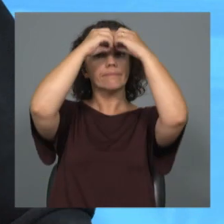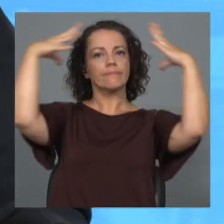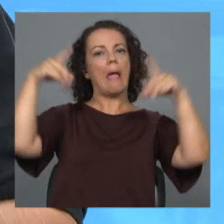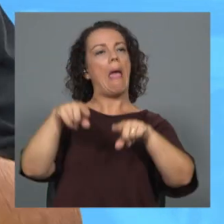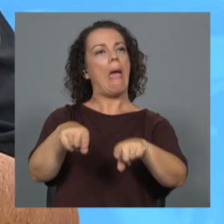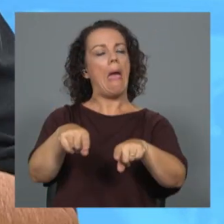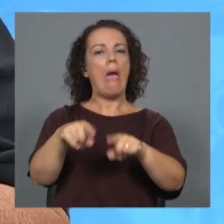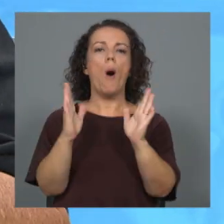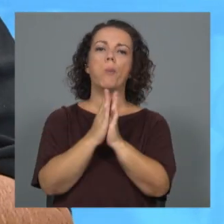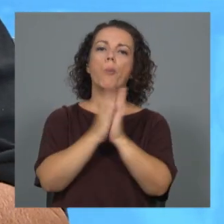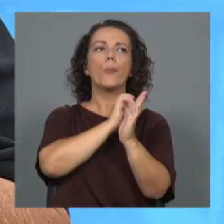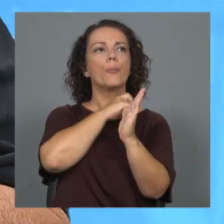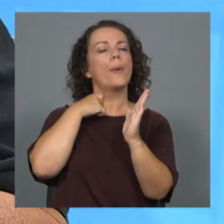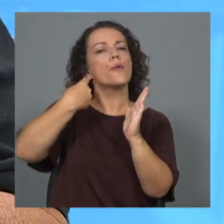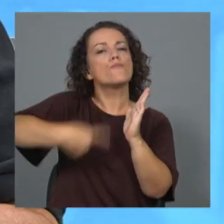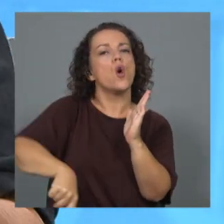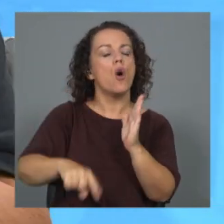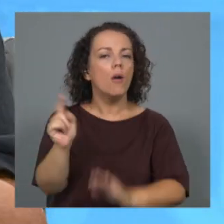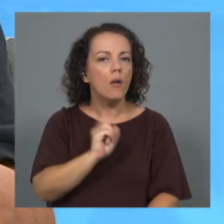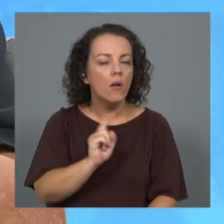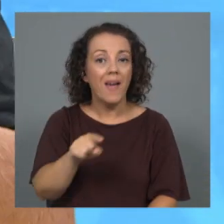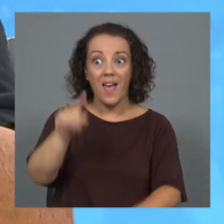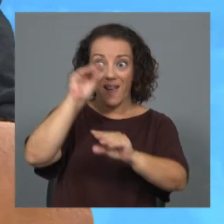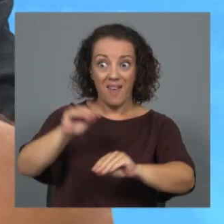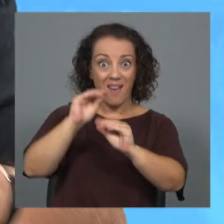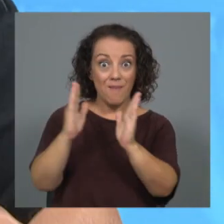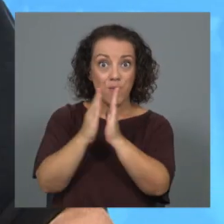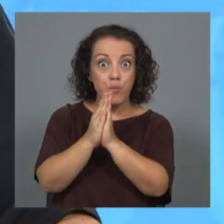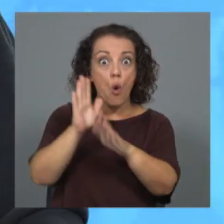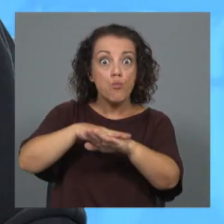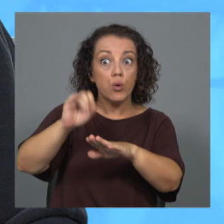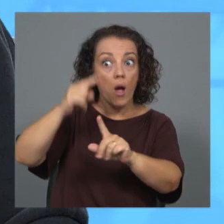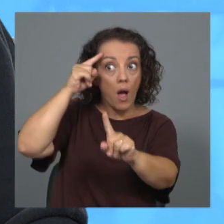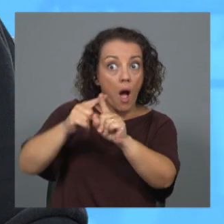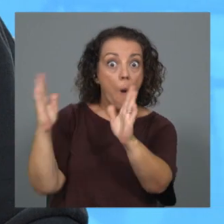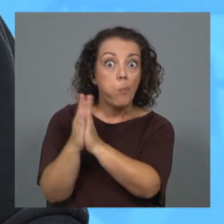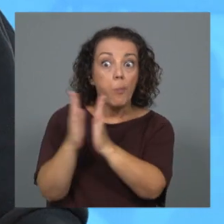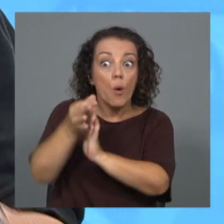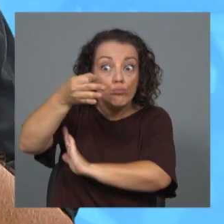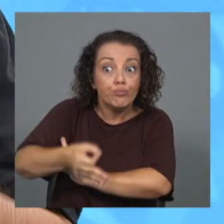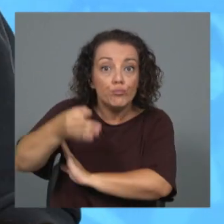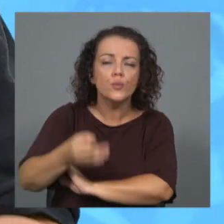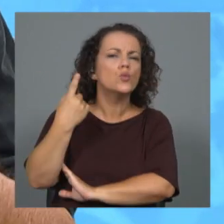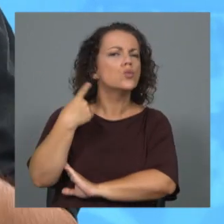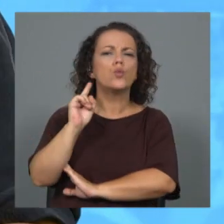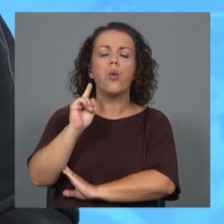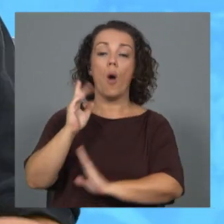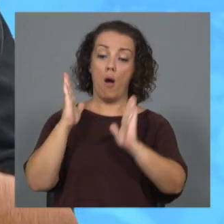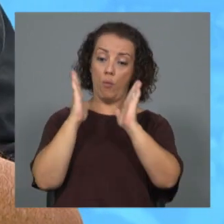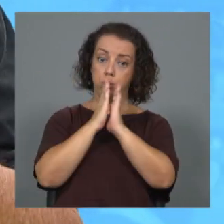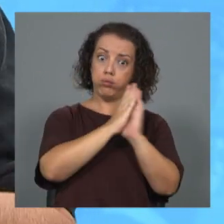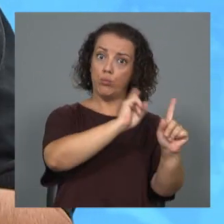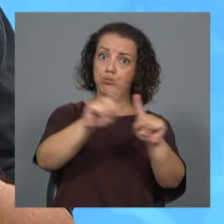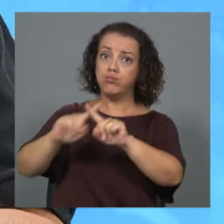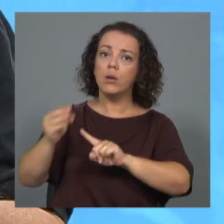arqueológicas. O ensino do facto religioso não tem por que ser um ensino religioso. As religiões dizem respeito